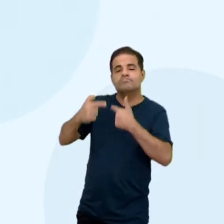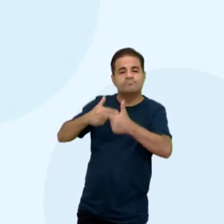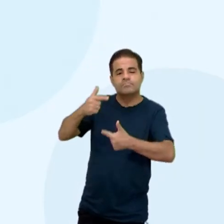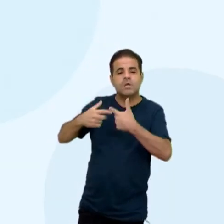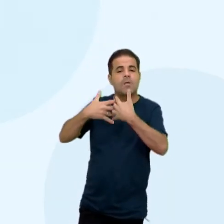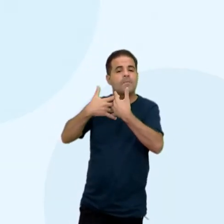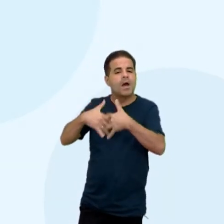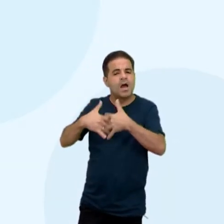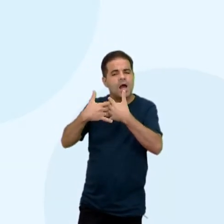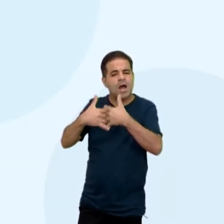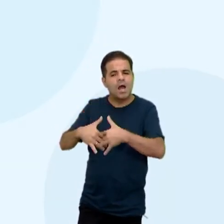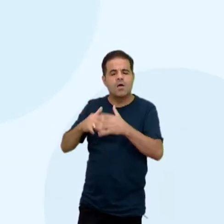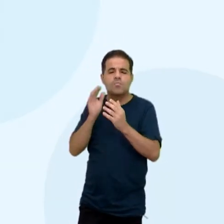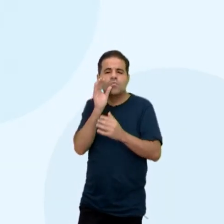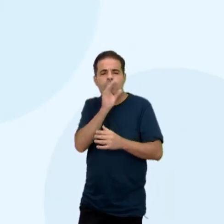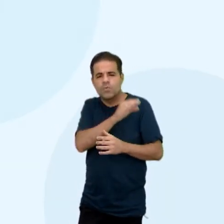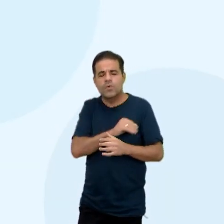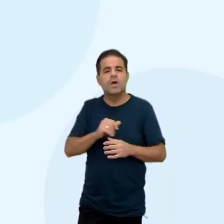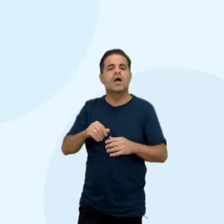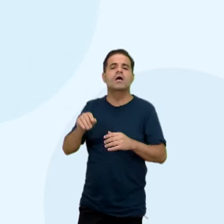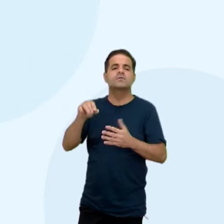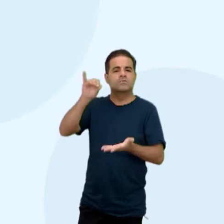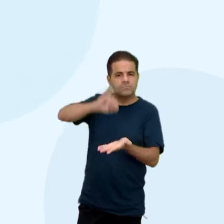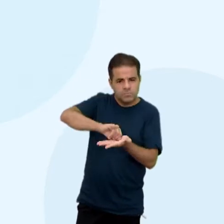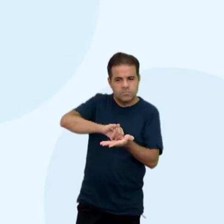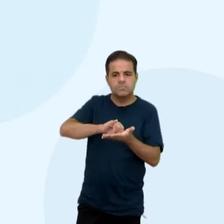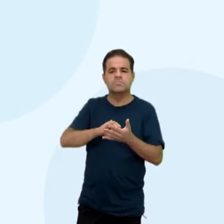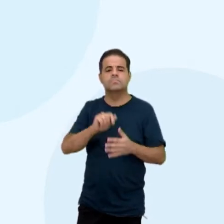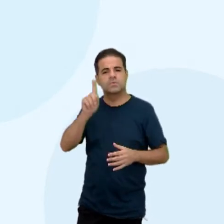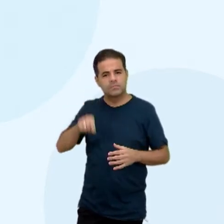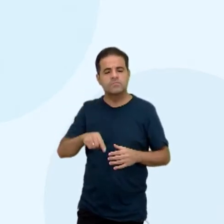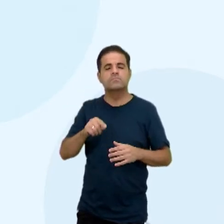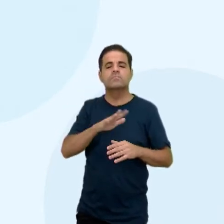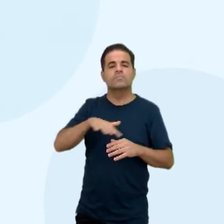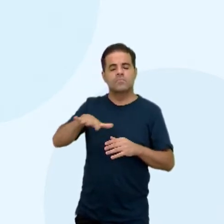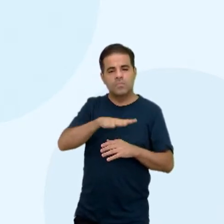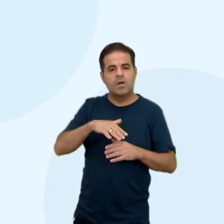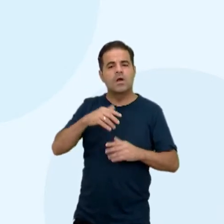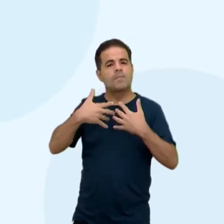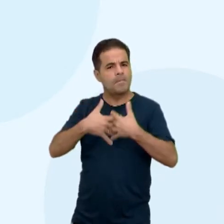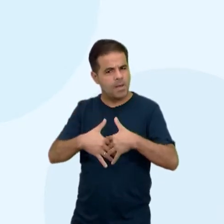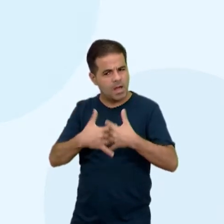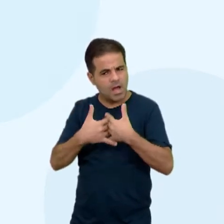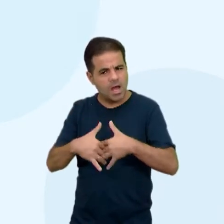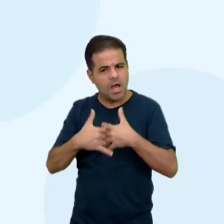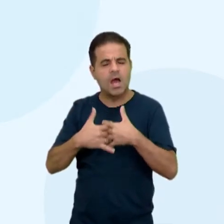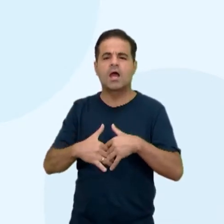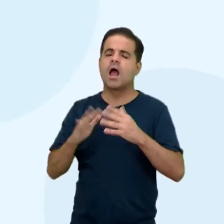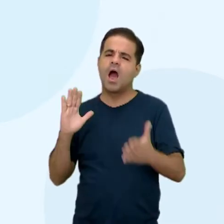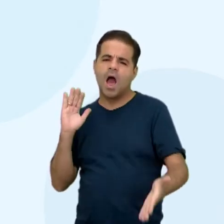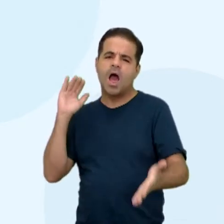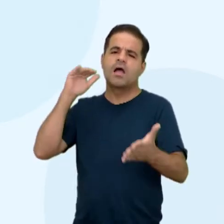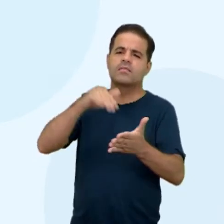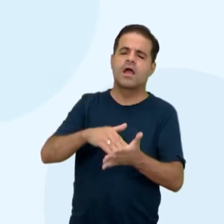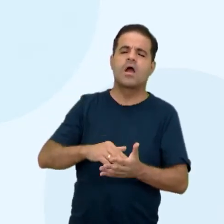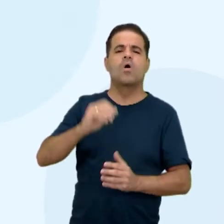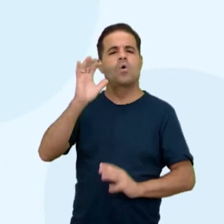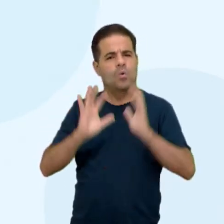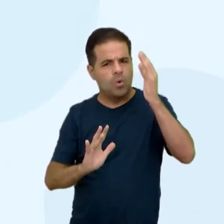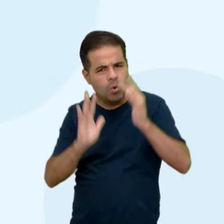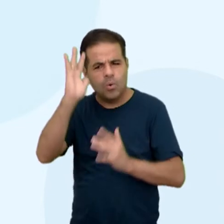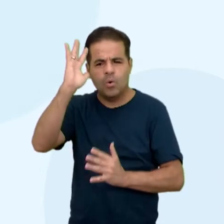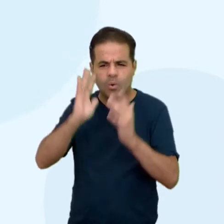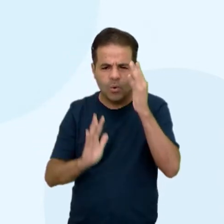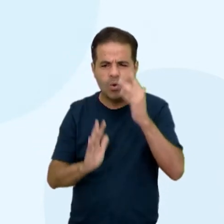máquina térmica, porque essa usina, ela funciona como uma máquina térmica até esse vapor chegar lá em